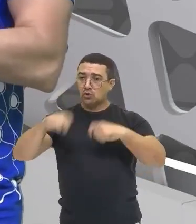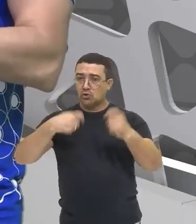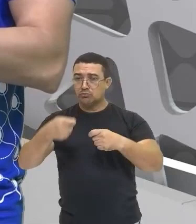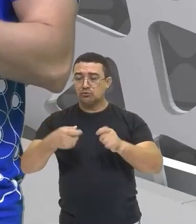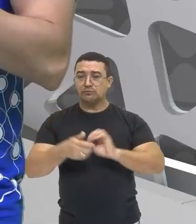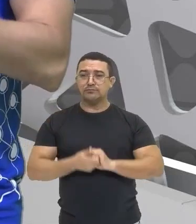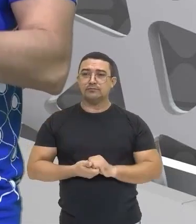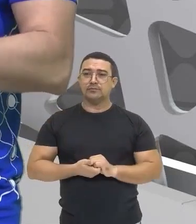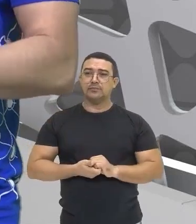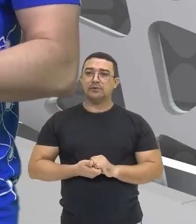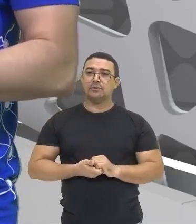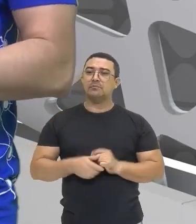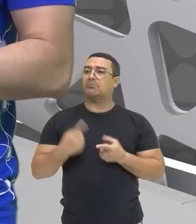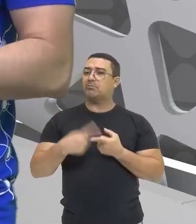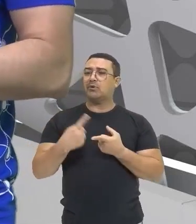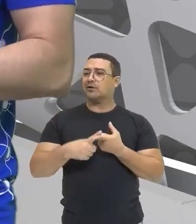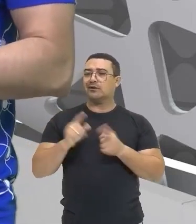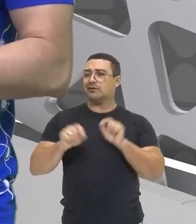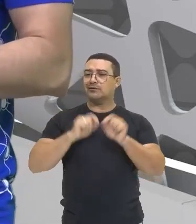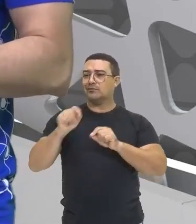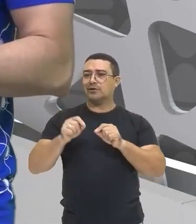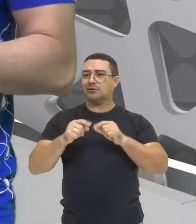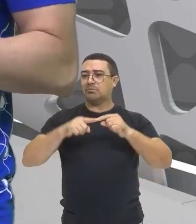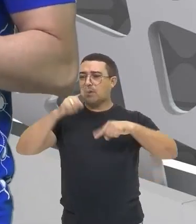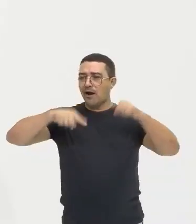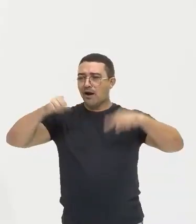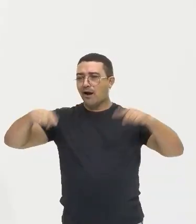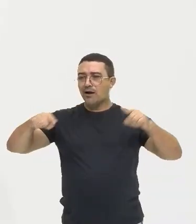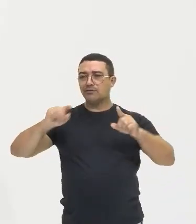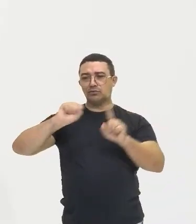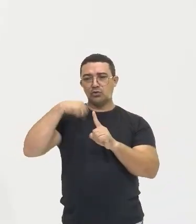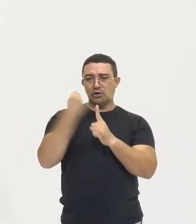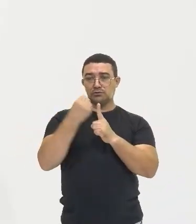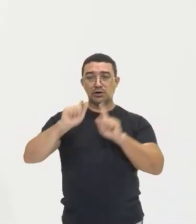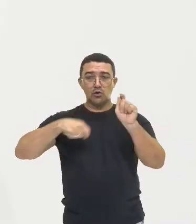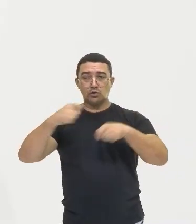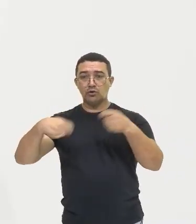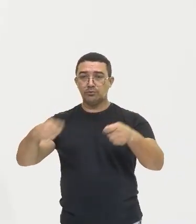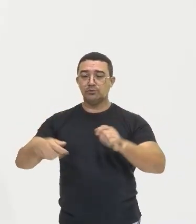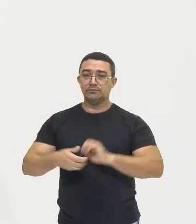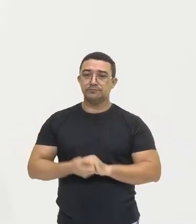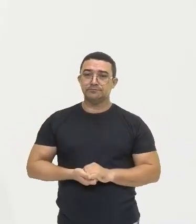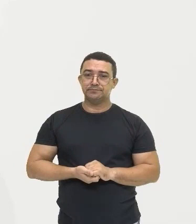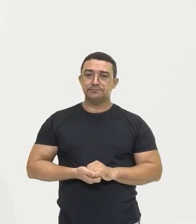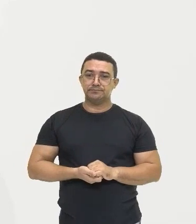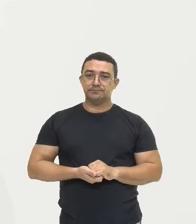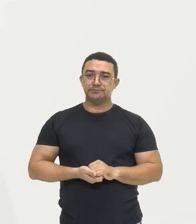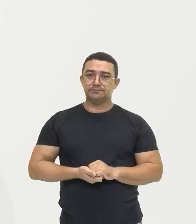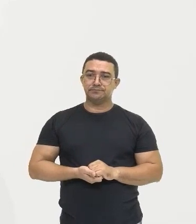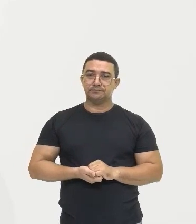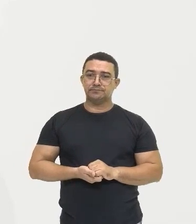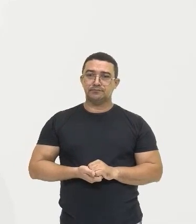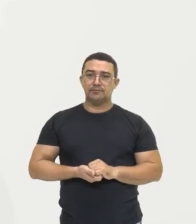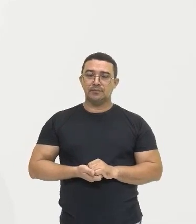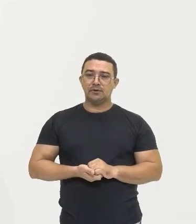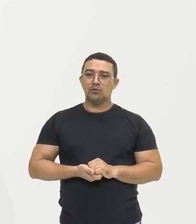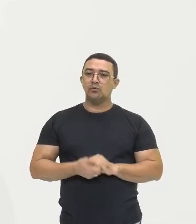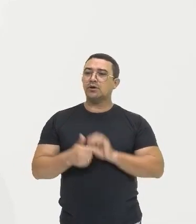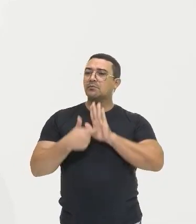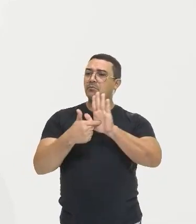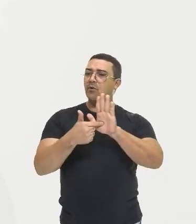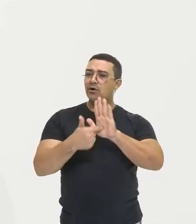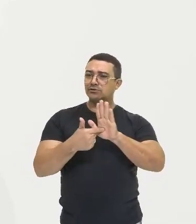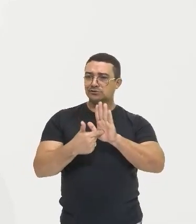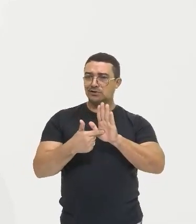que serve os indicadores socioeconômicos. Vamos lá? Olha só. Os indicadores socioeconômicos, eles